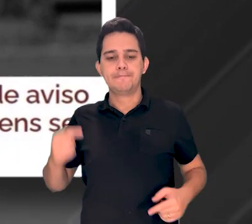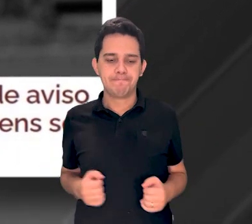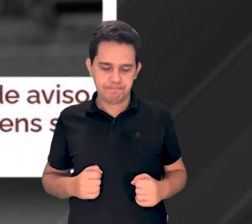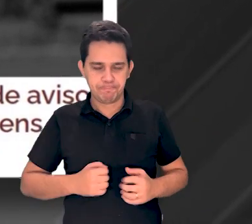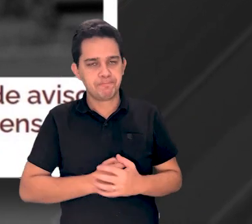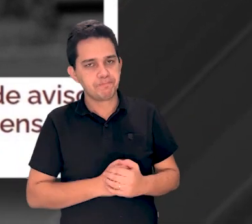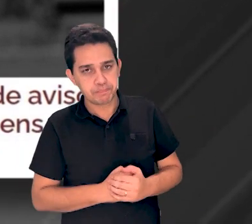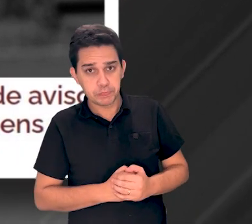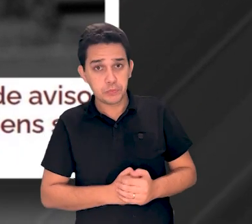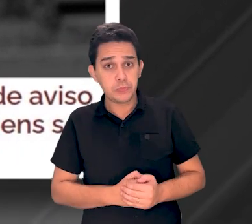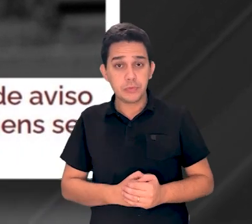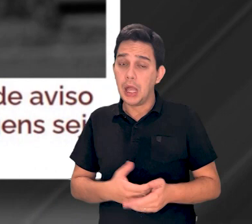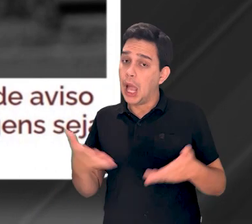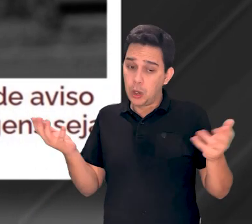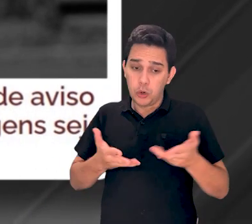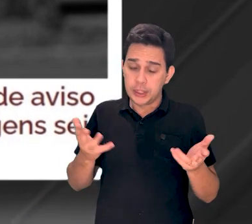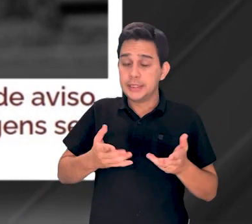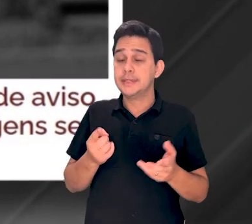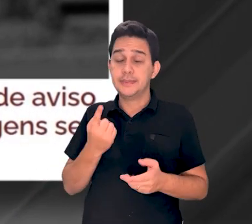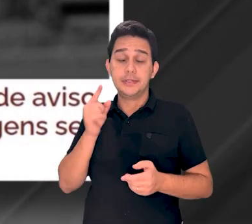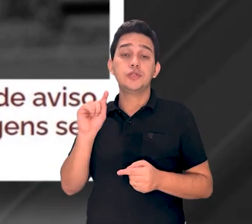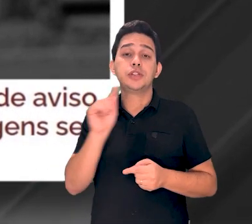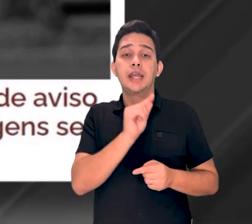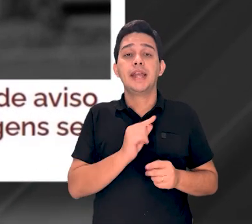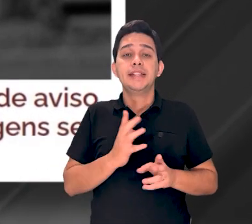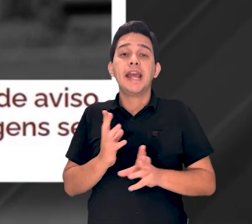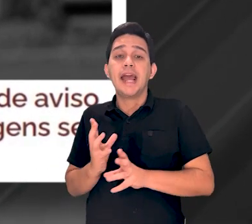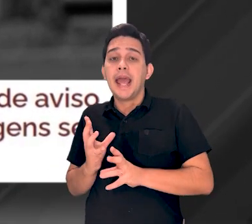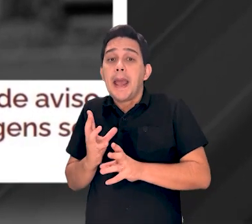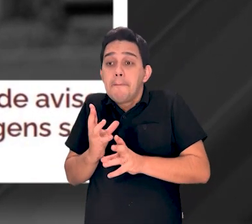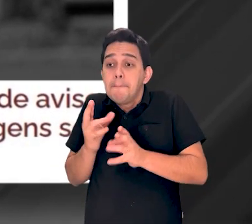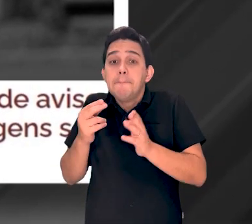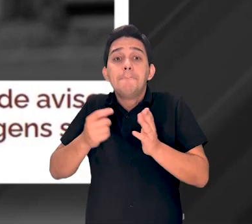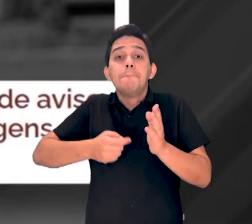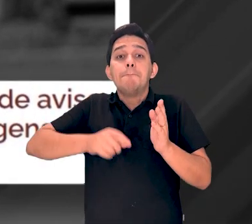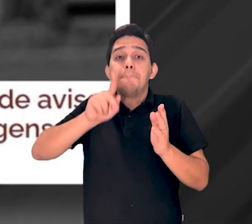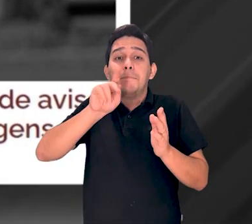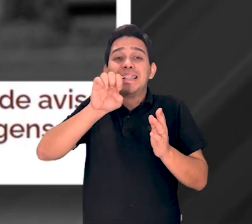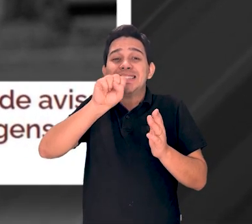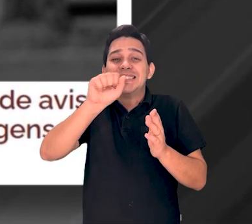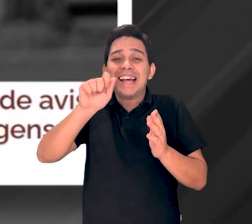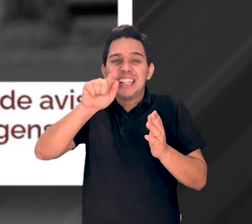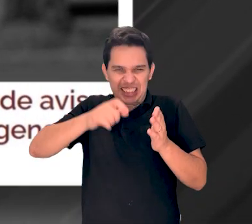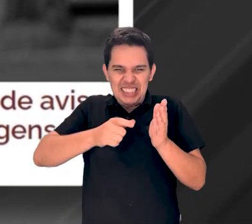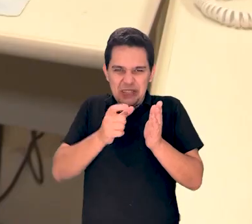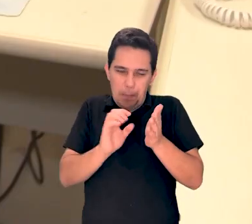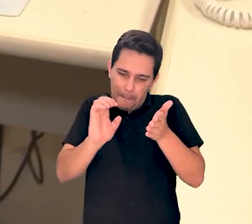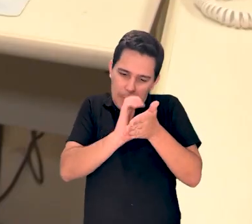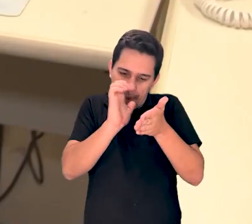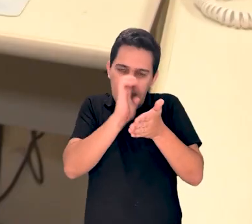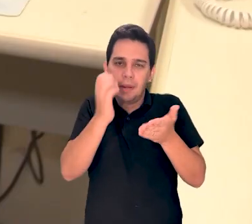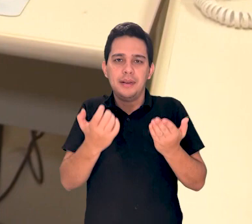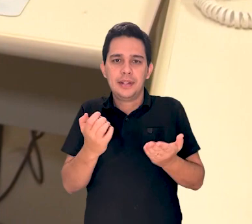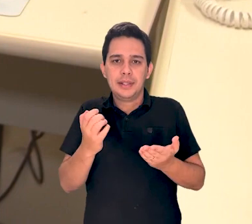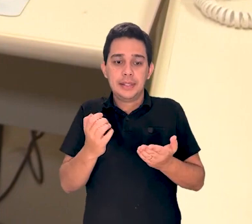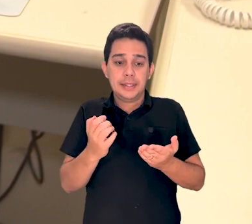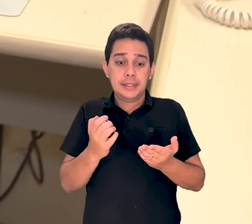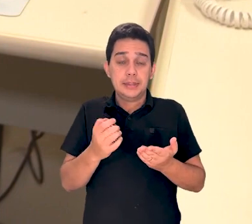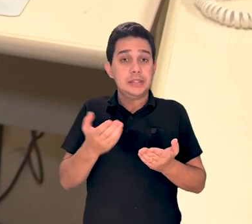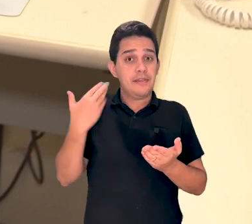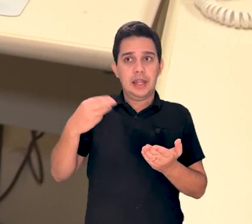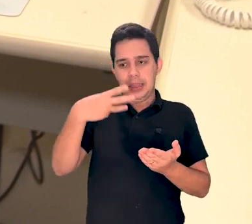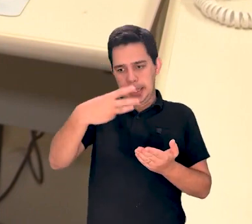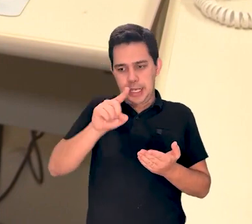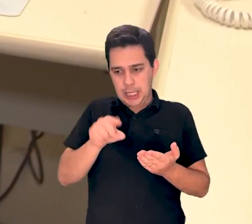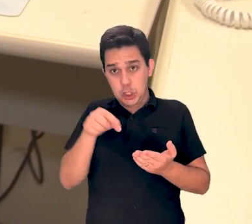ao arredondamento da passagem né porque é o que estavam fazendo até não é porque a passagem tá